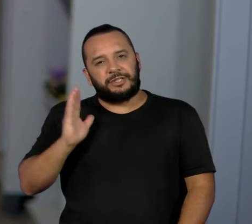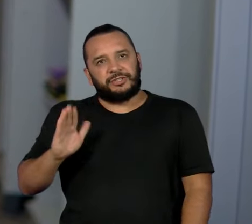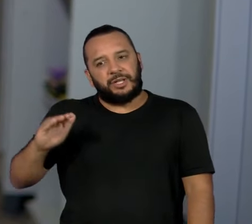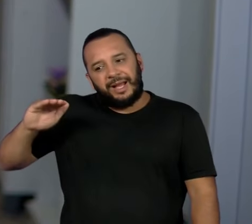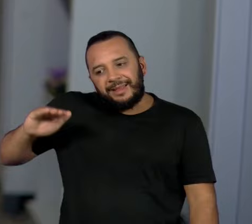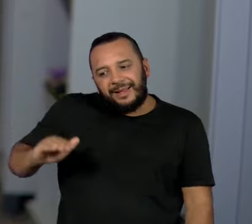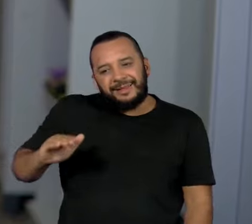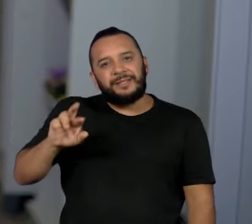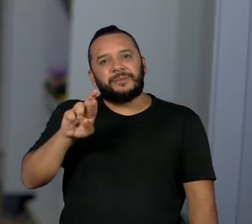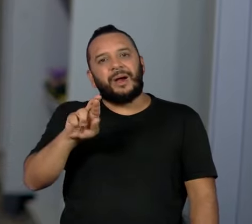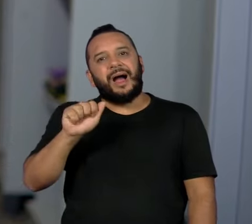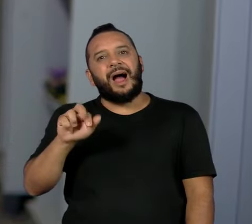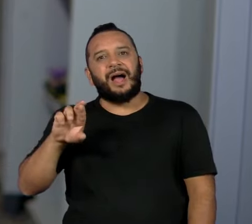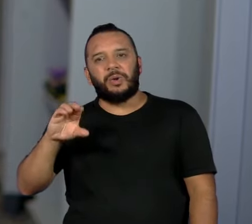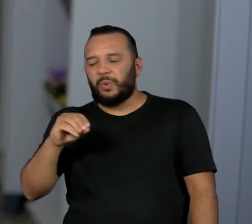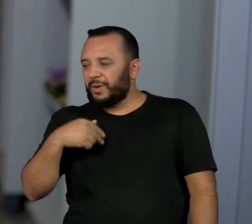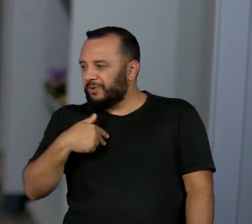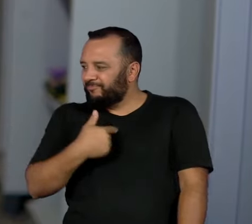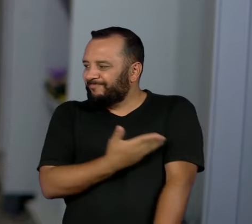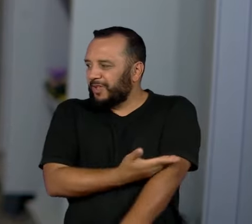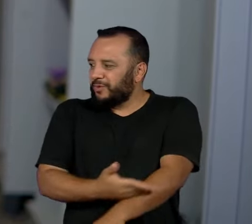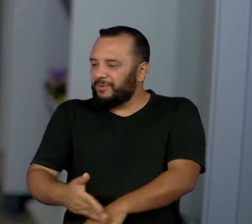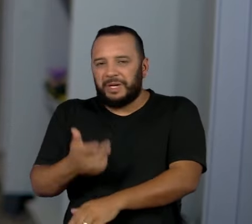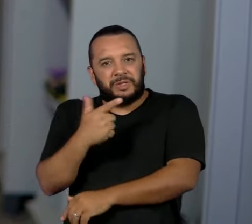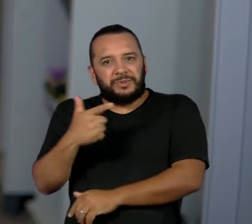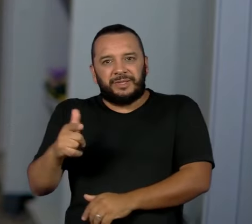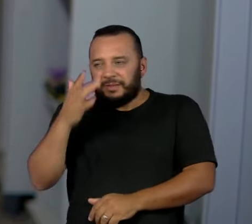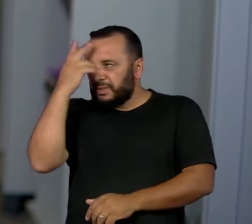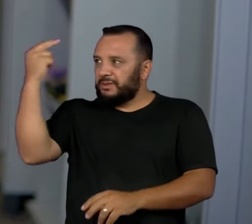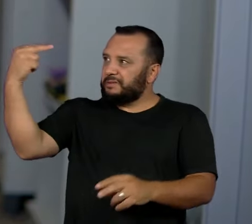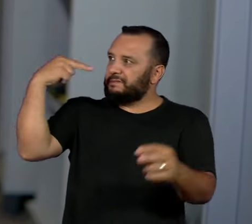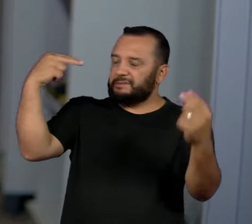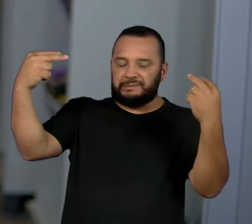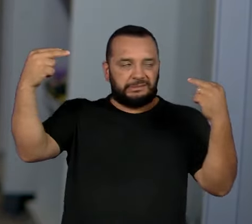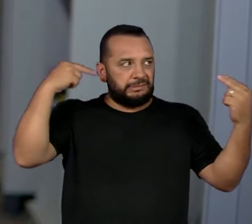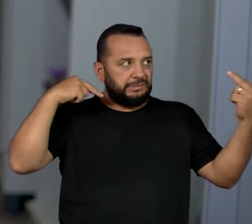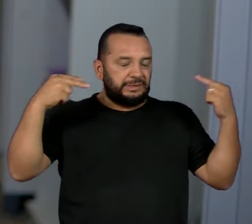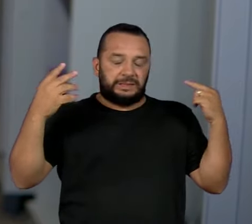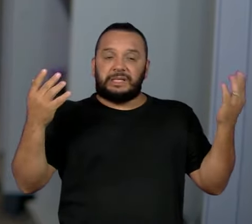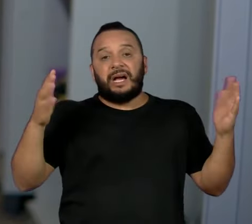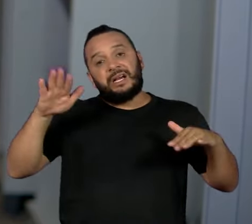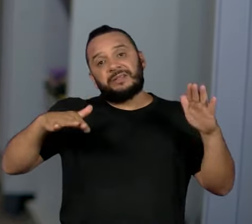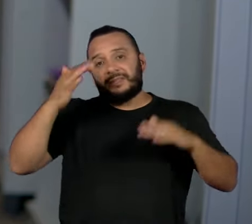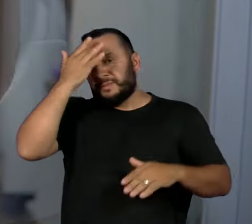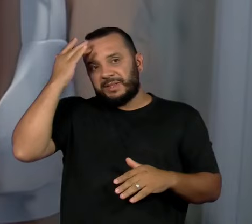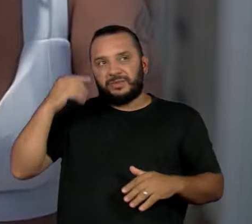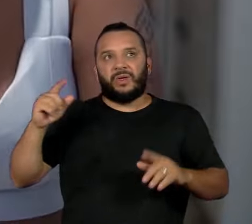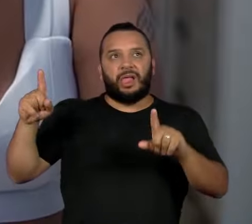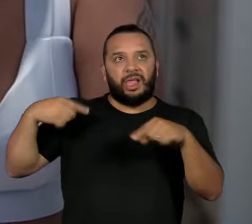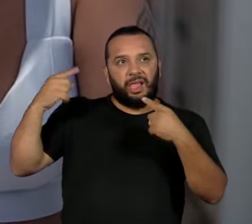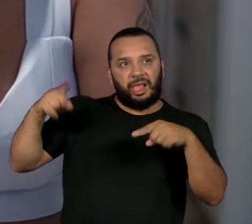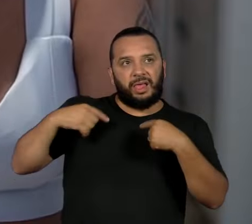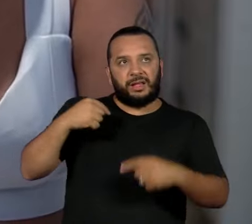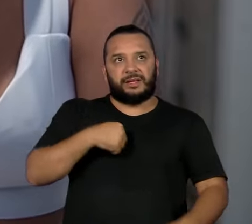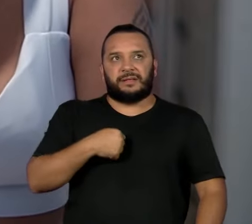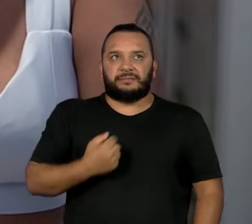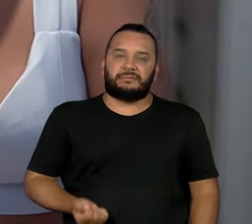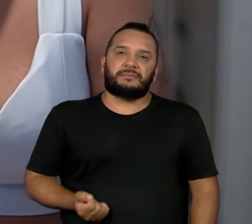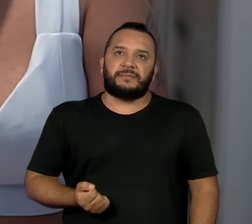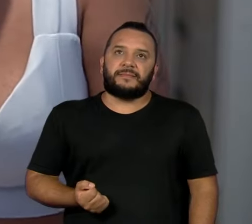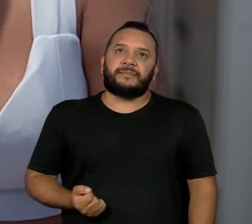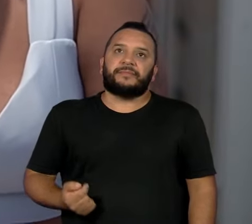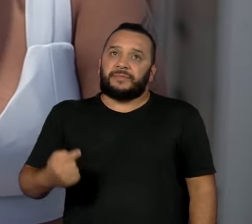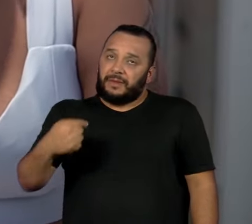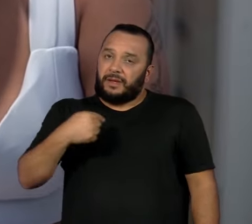muda muito, a pessoa não está acostumada, ela está tratada de outro jeito. Tem pessoas que zoam. Eu considero